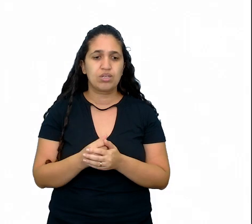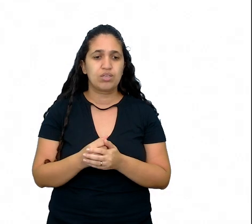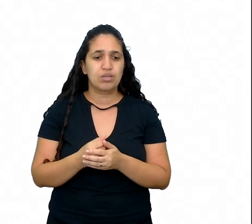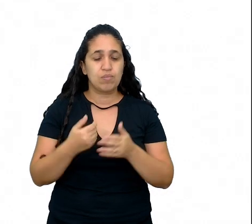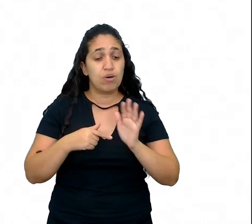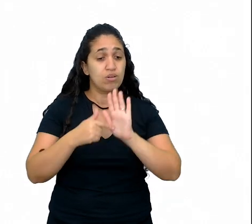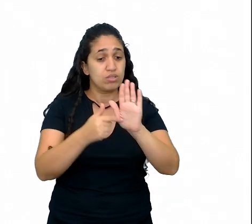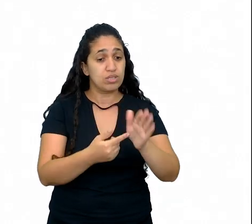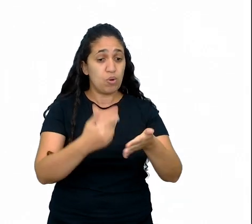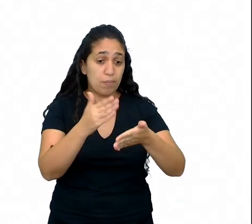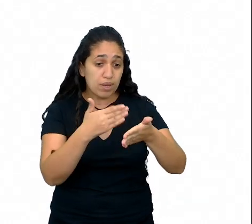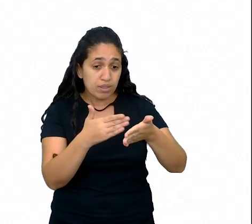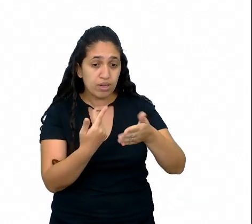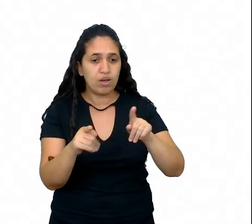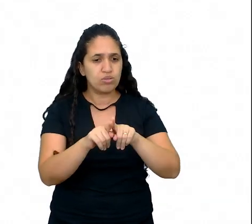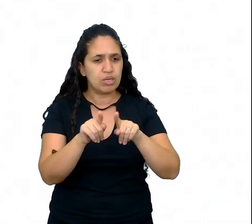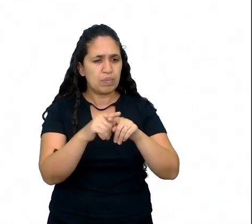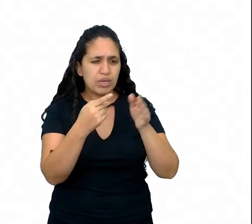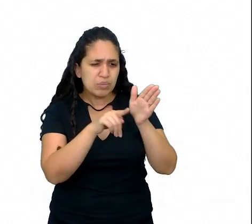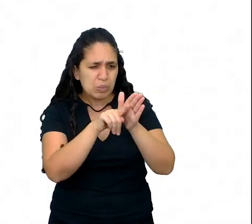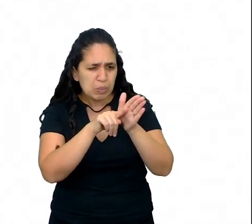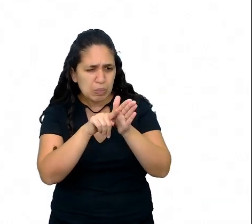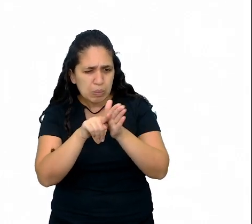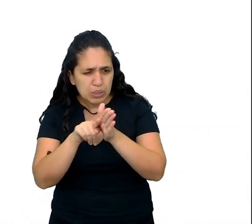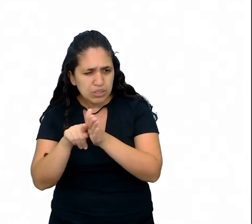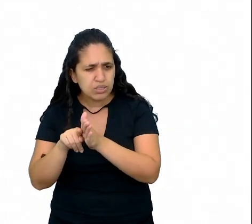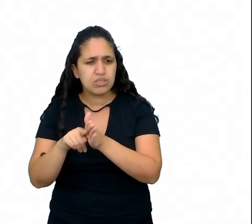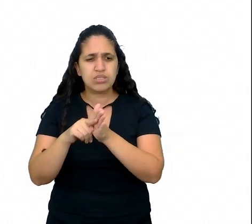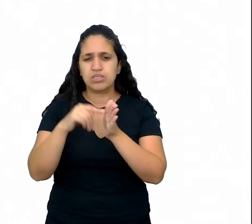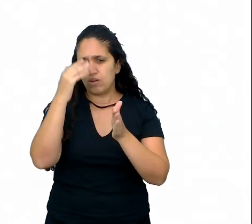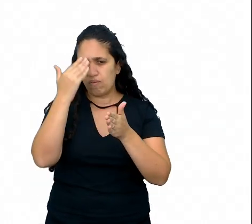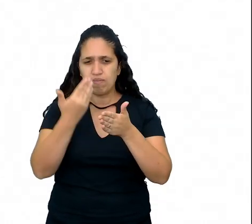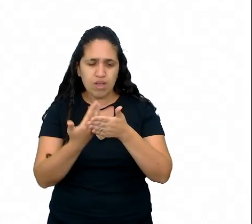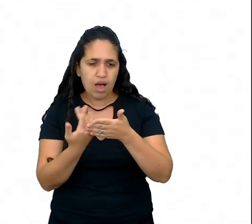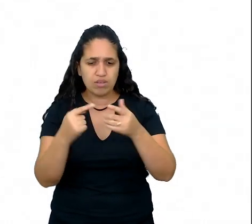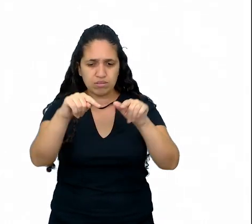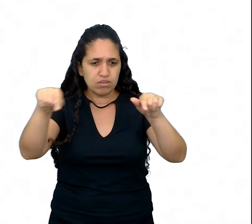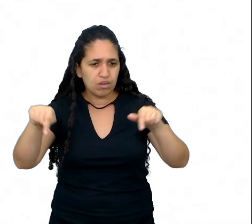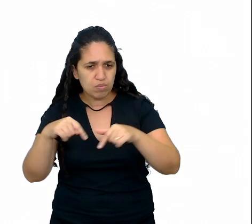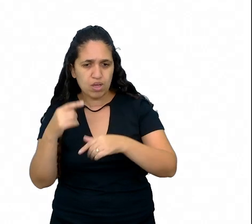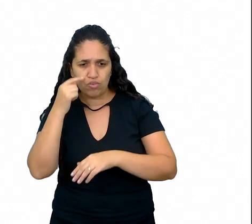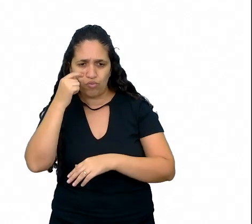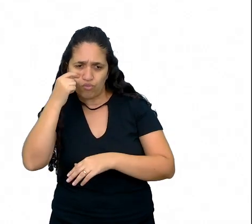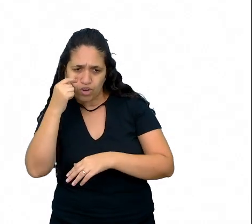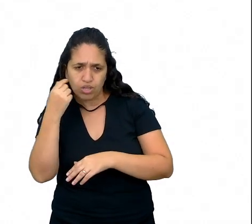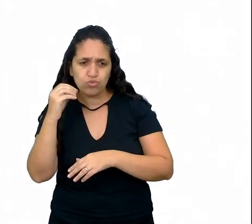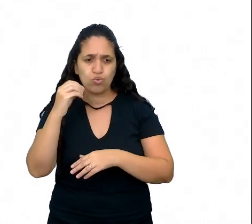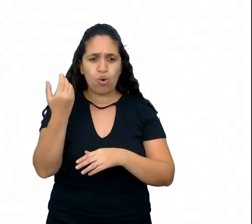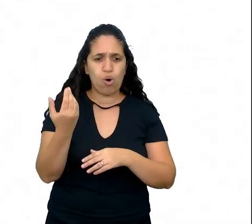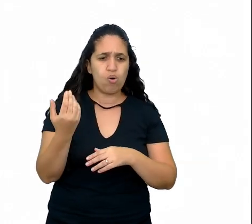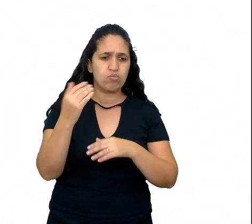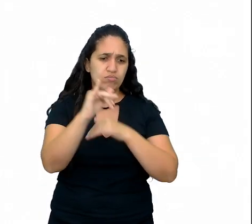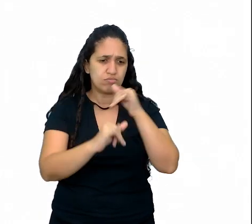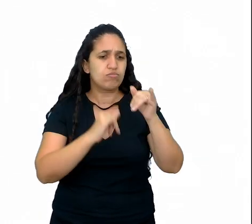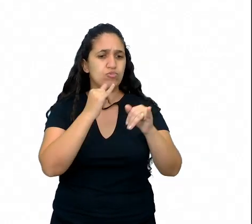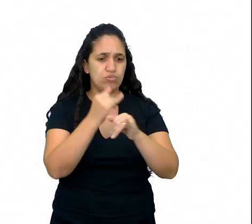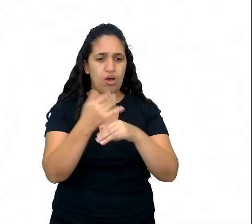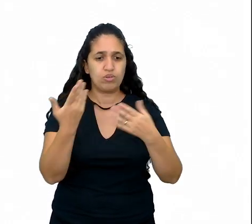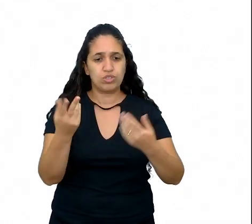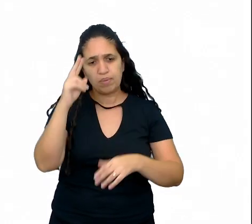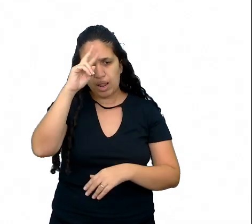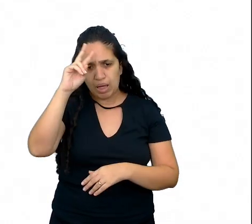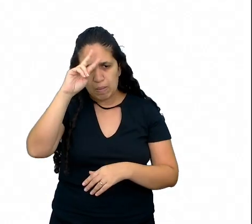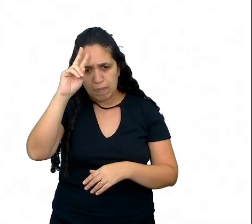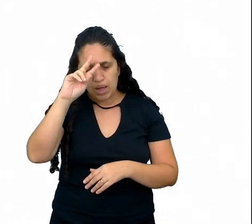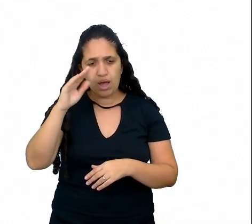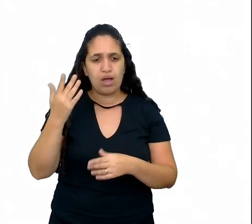utilizado, assim como fontes de pesquisas confiáveis em ambientes físicos ou virtuais. Então, a gente pegou aqui para lembrar, né, das